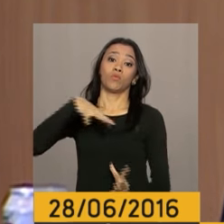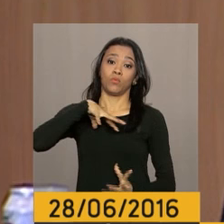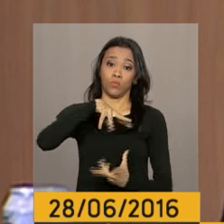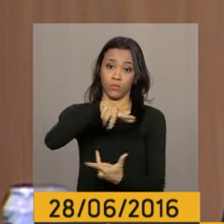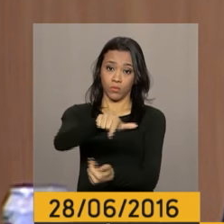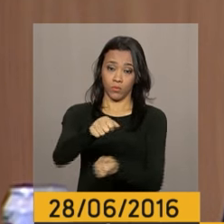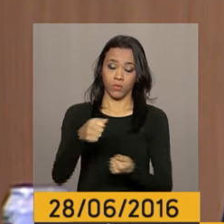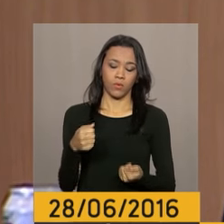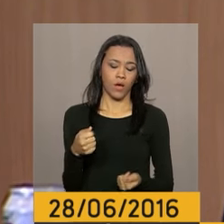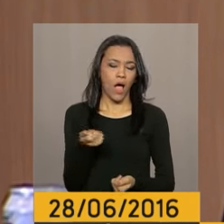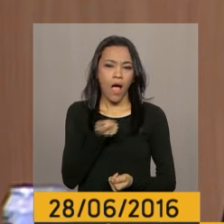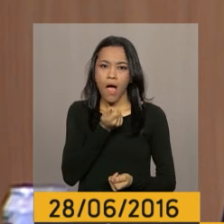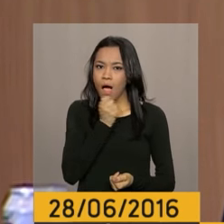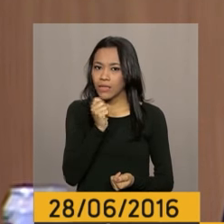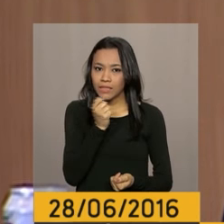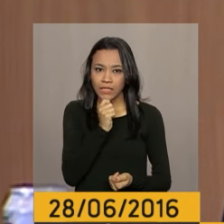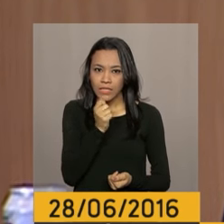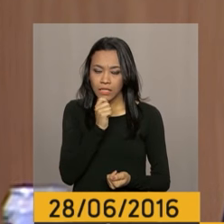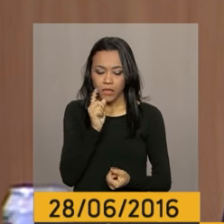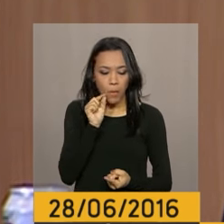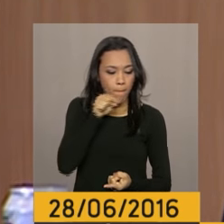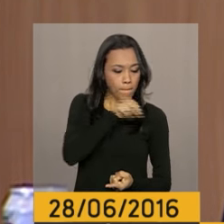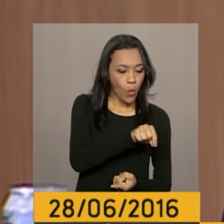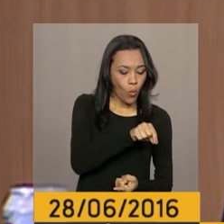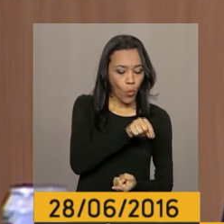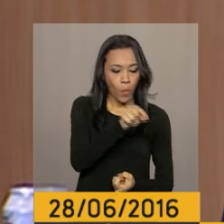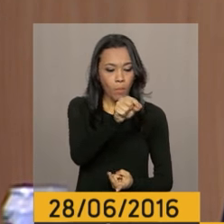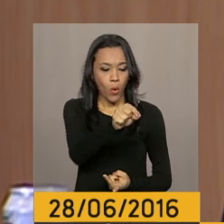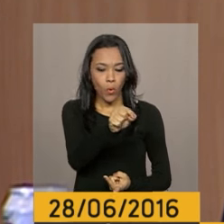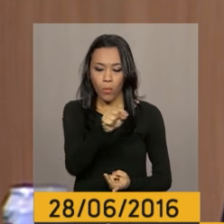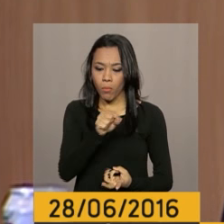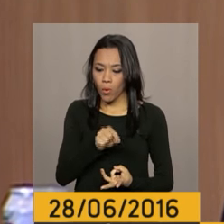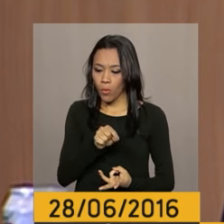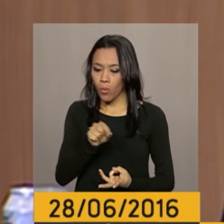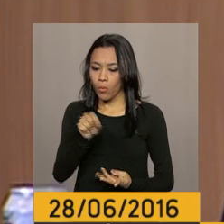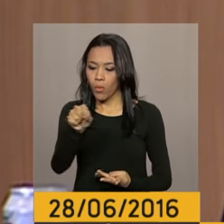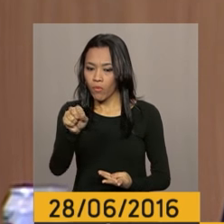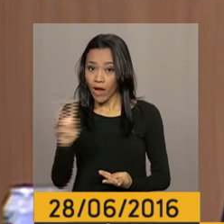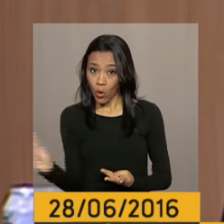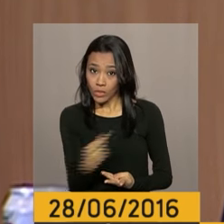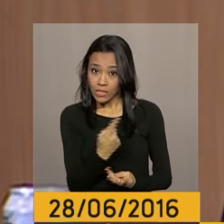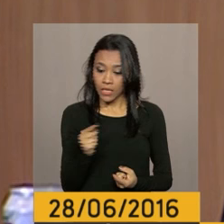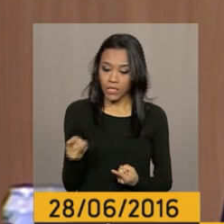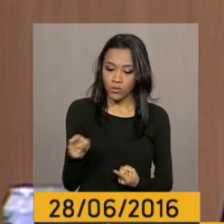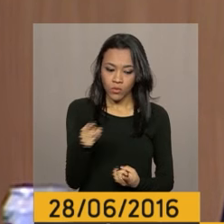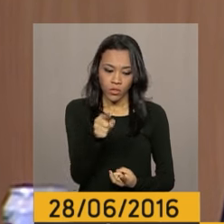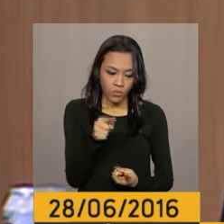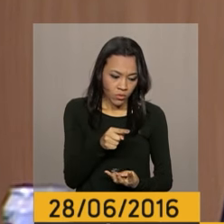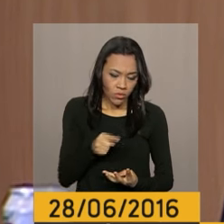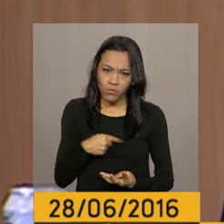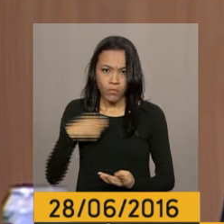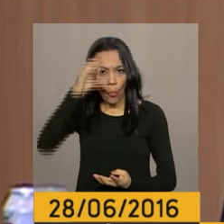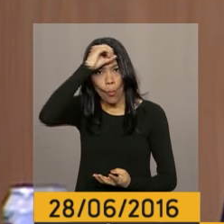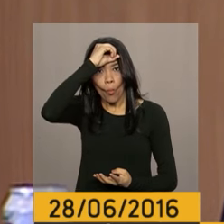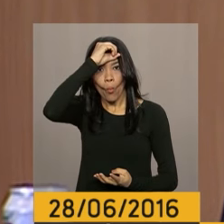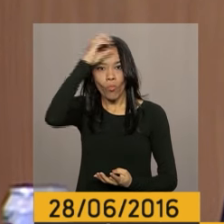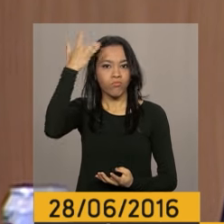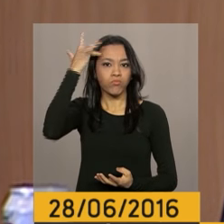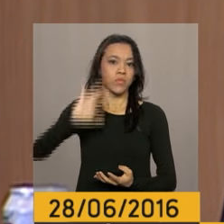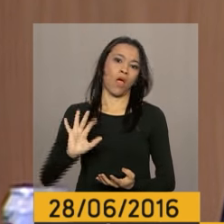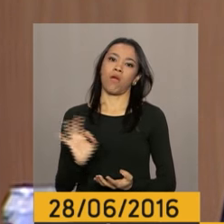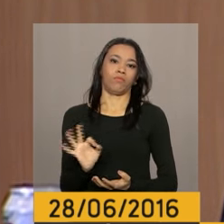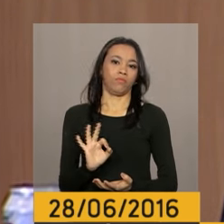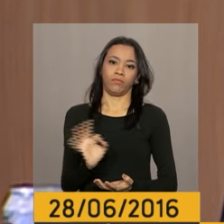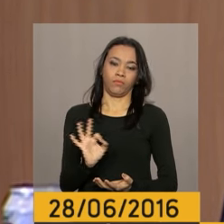Ainda não estão totalmente mapeadas as consequências para o futuro. Isso introduz incerteza